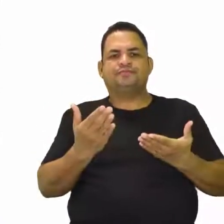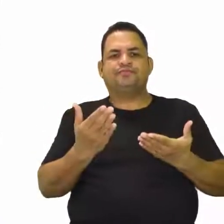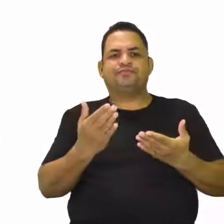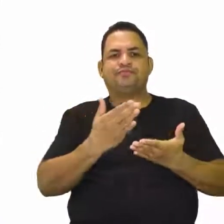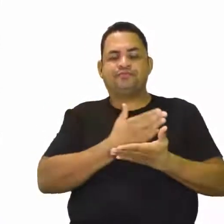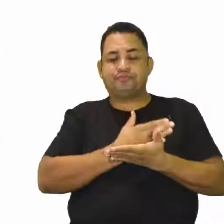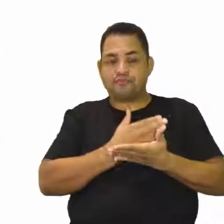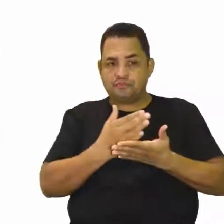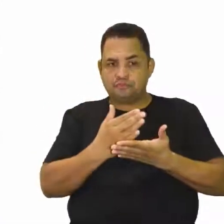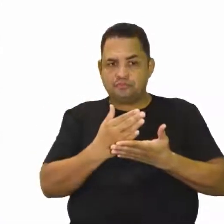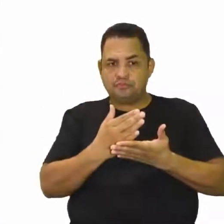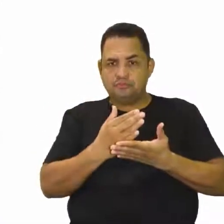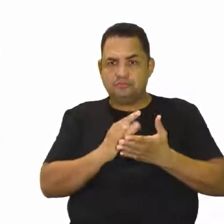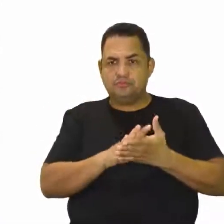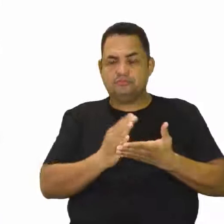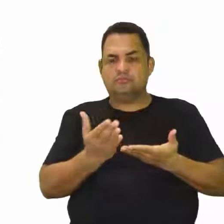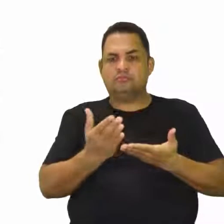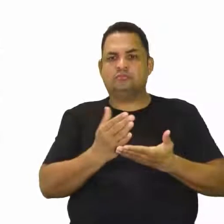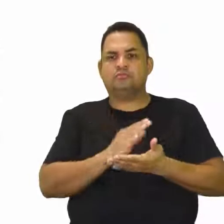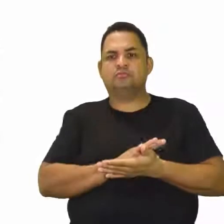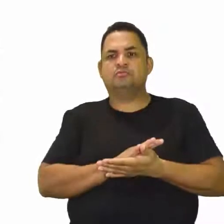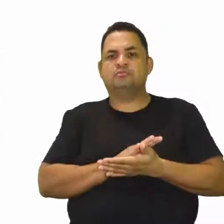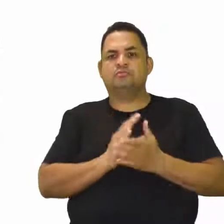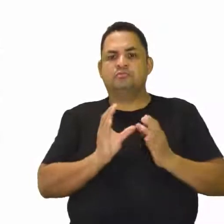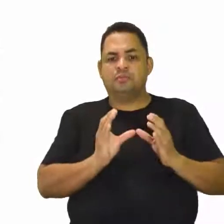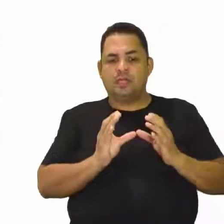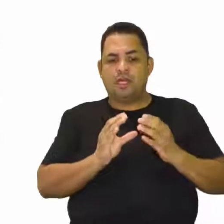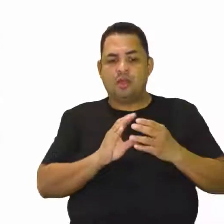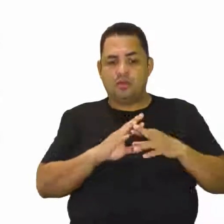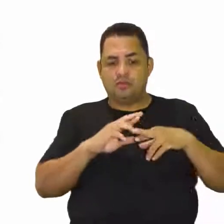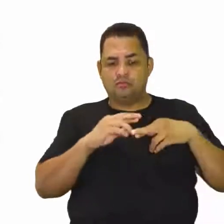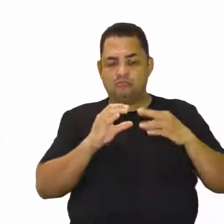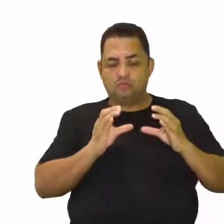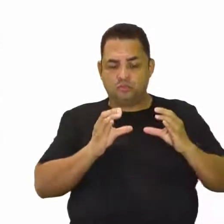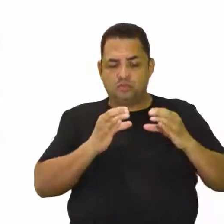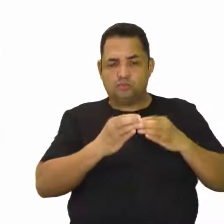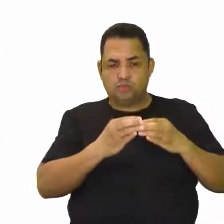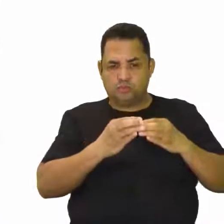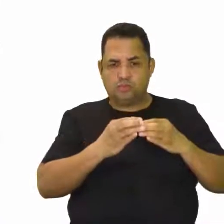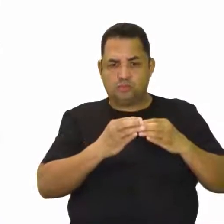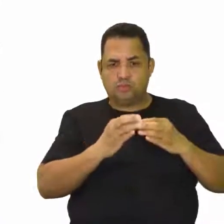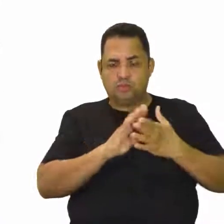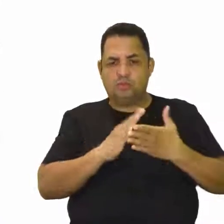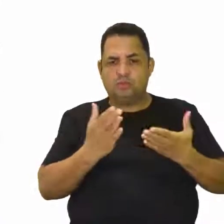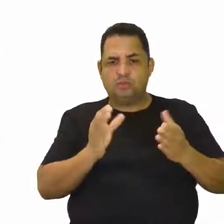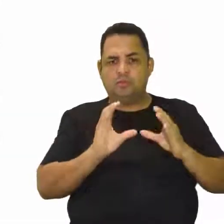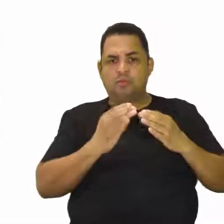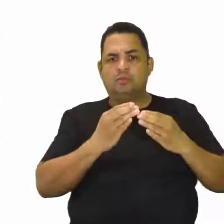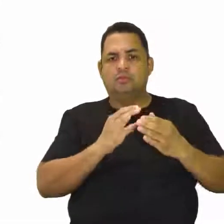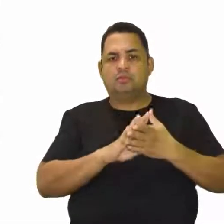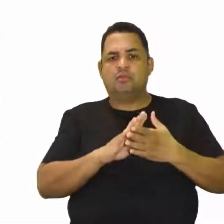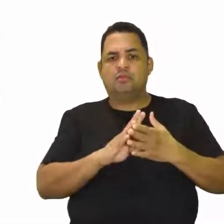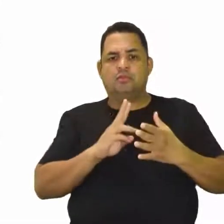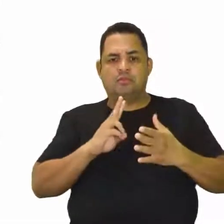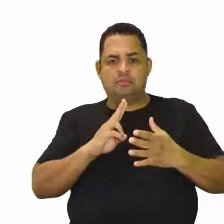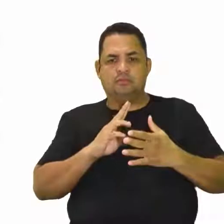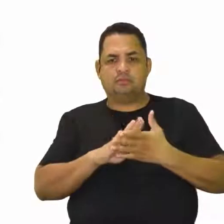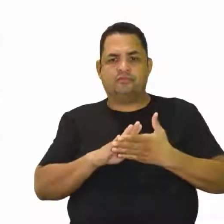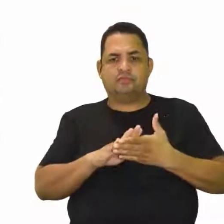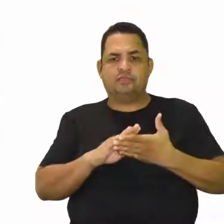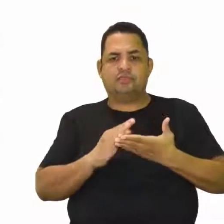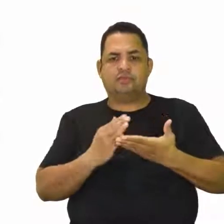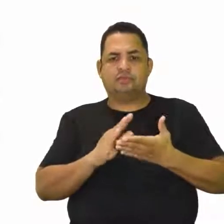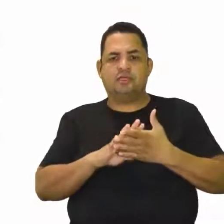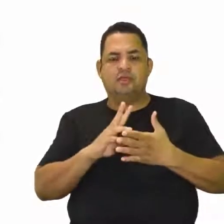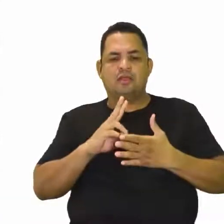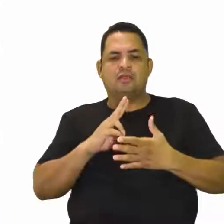princípio, a União faz A união faz o açúcar.